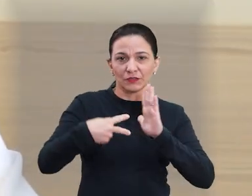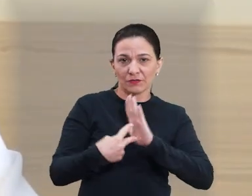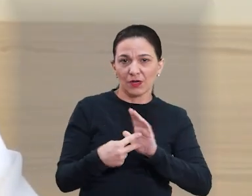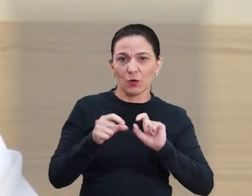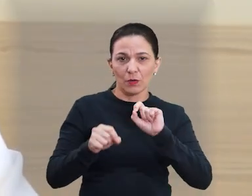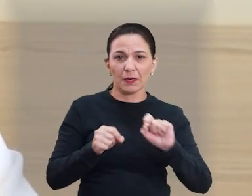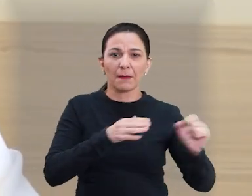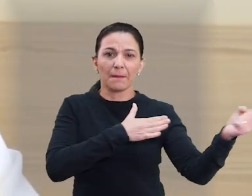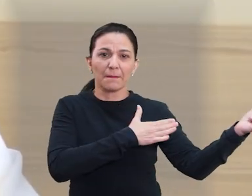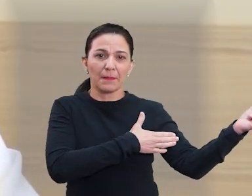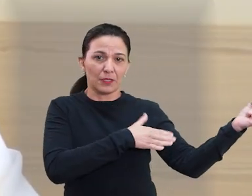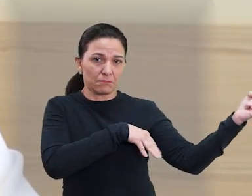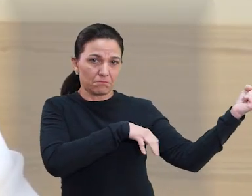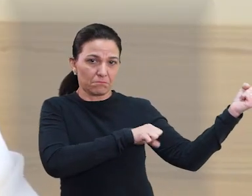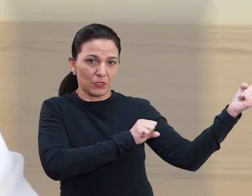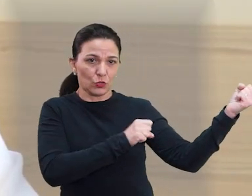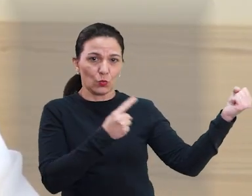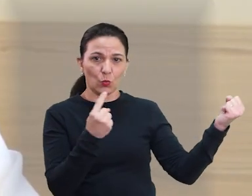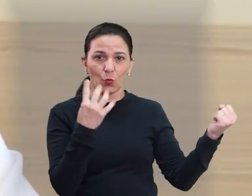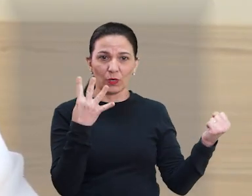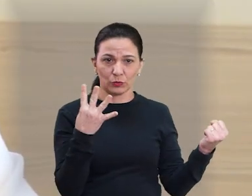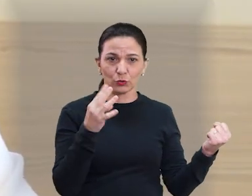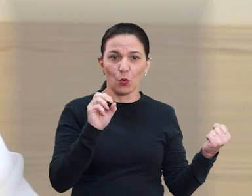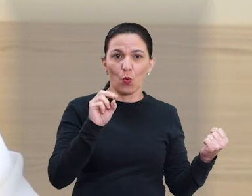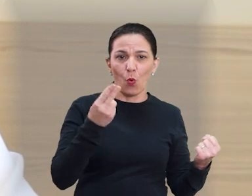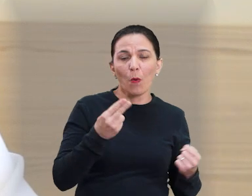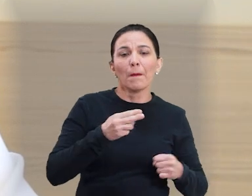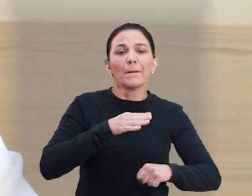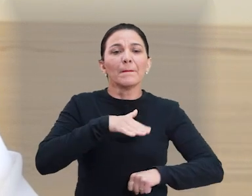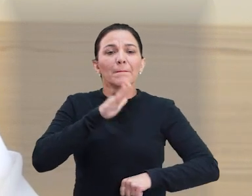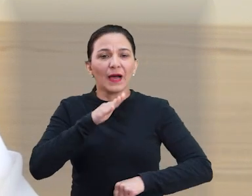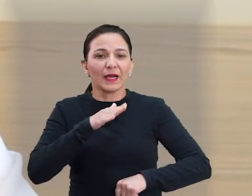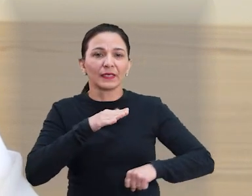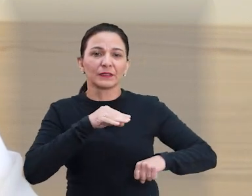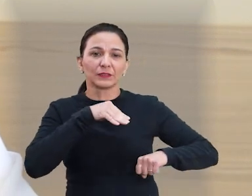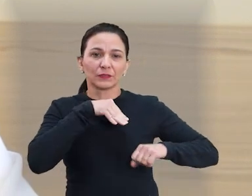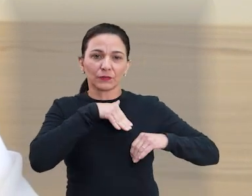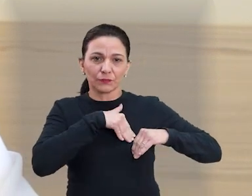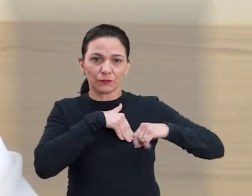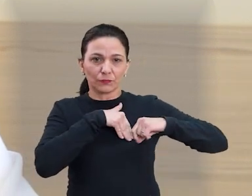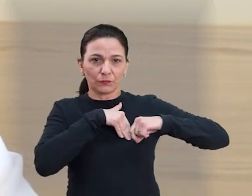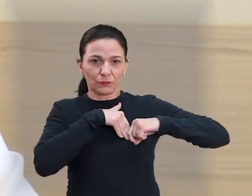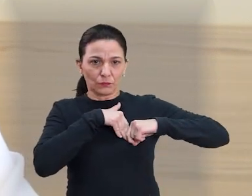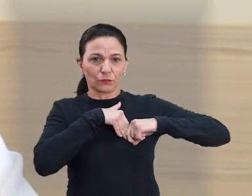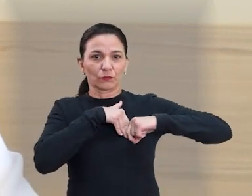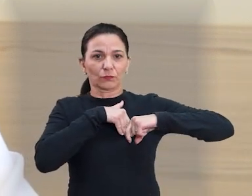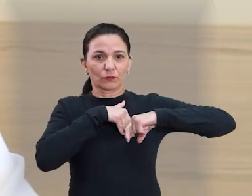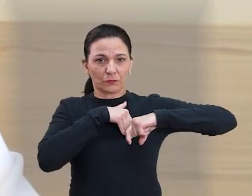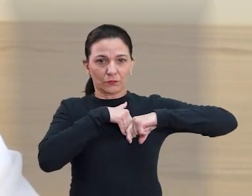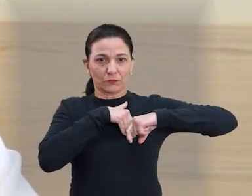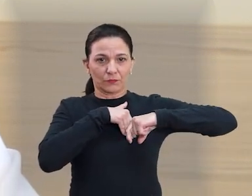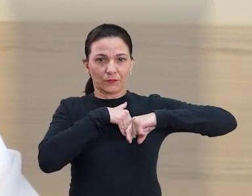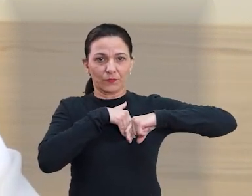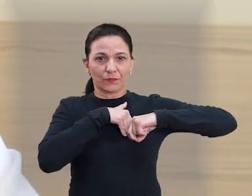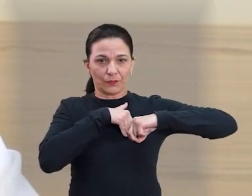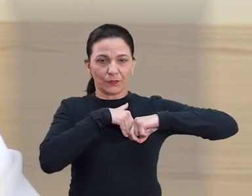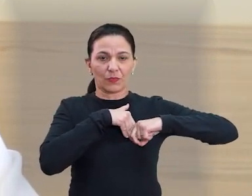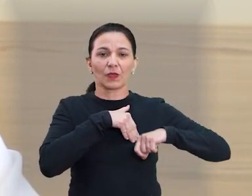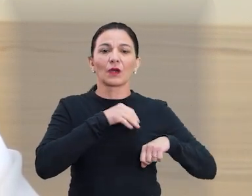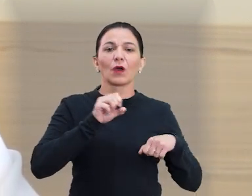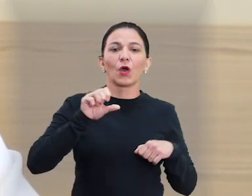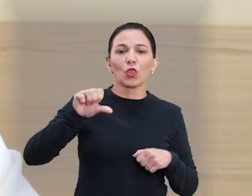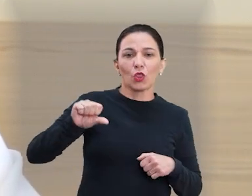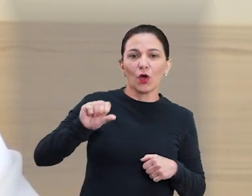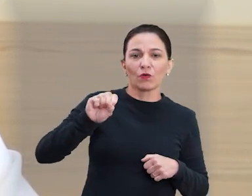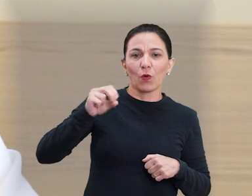de hipertenso você vai ter a pressão maior ou igual a 14 que é a sistólica ou a diastólica que é a